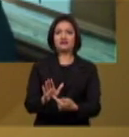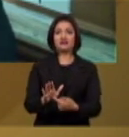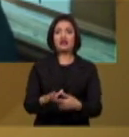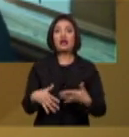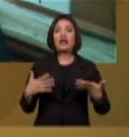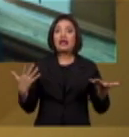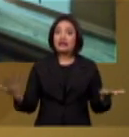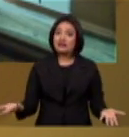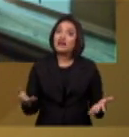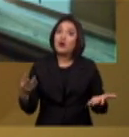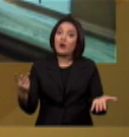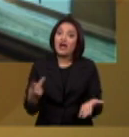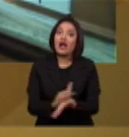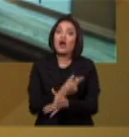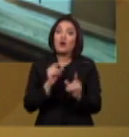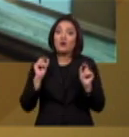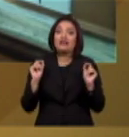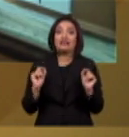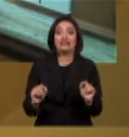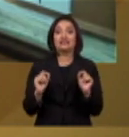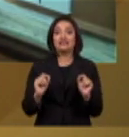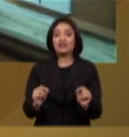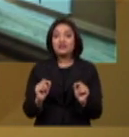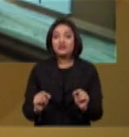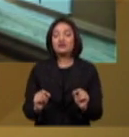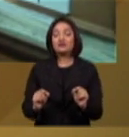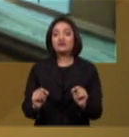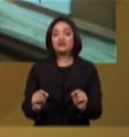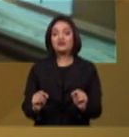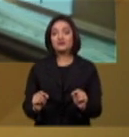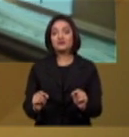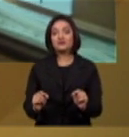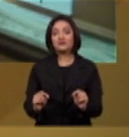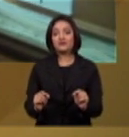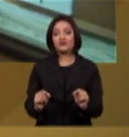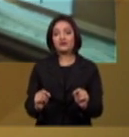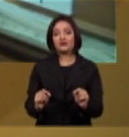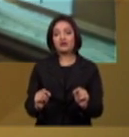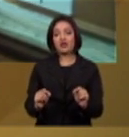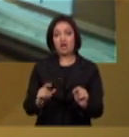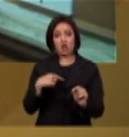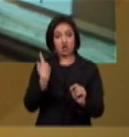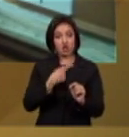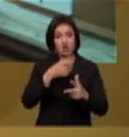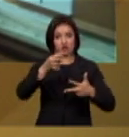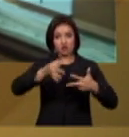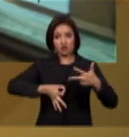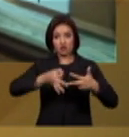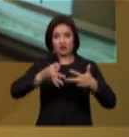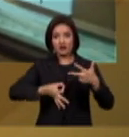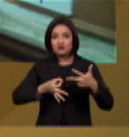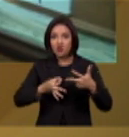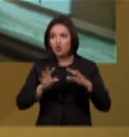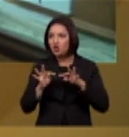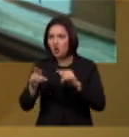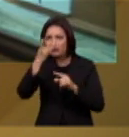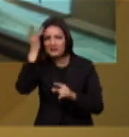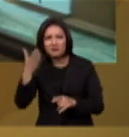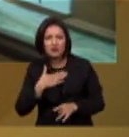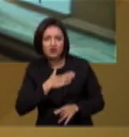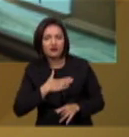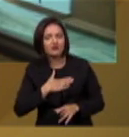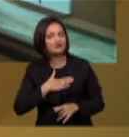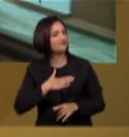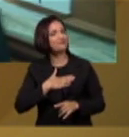estilingue funciona. Claro que não contentamos com o órgão julgador a todos. Sempre